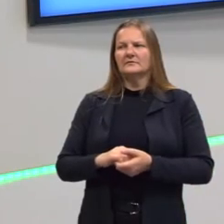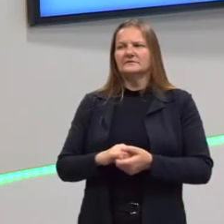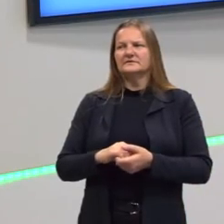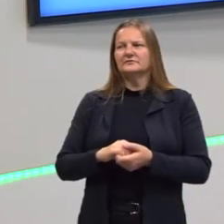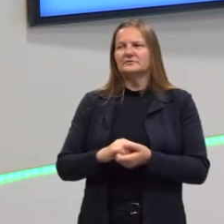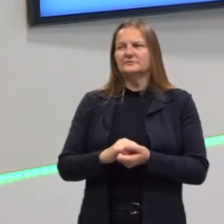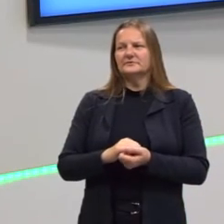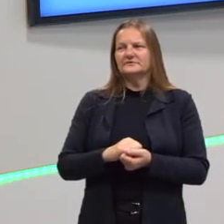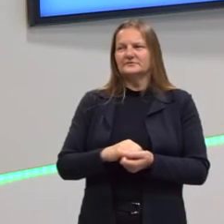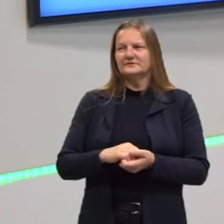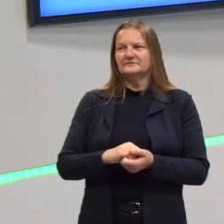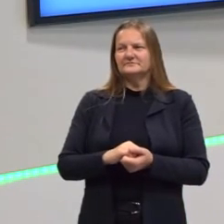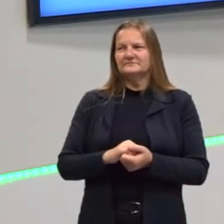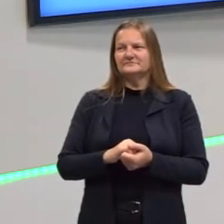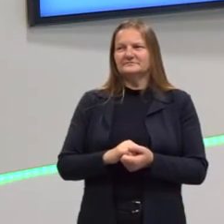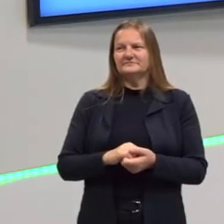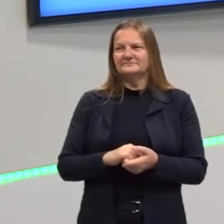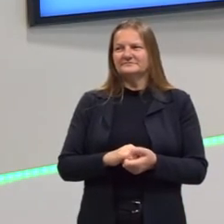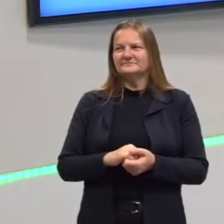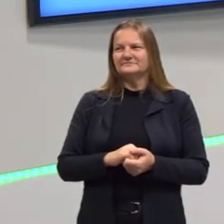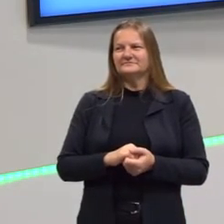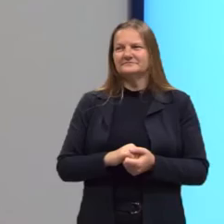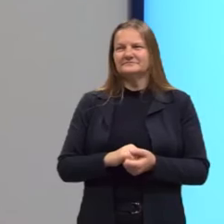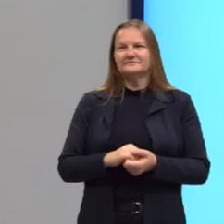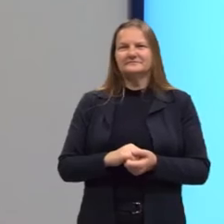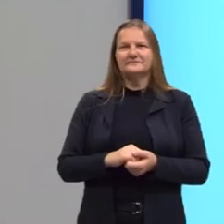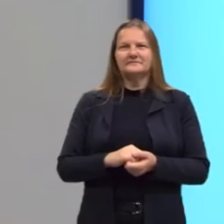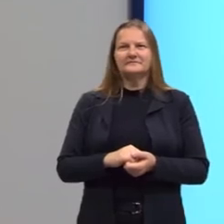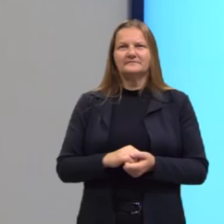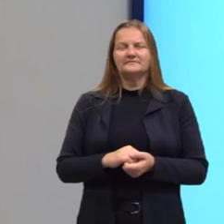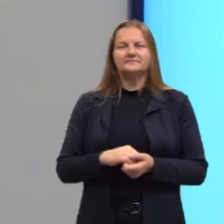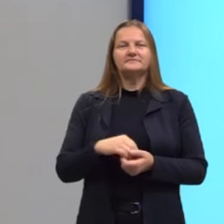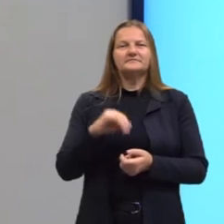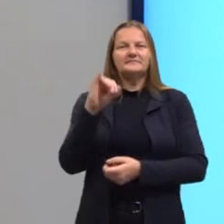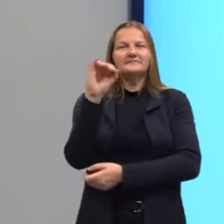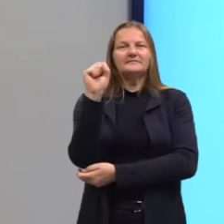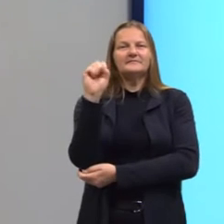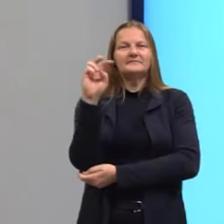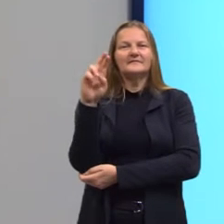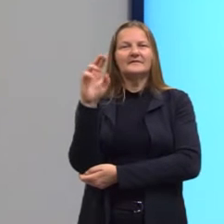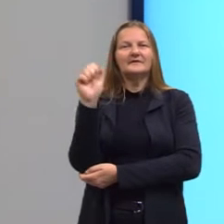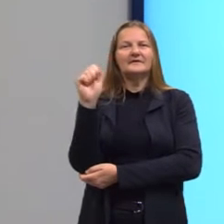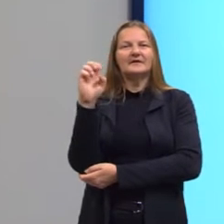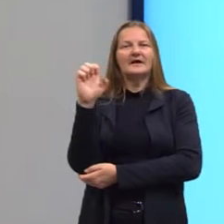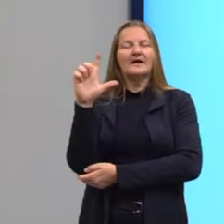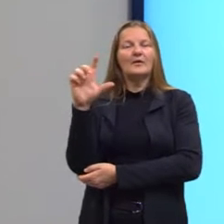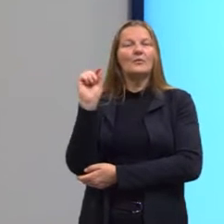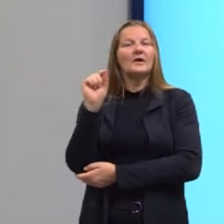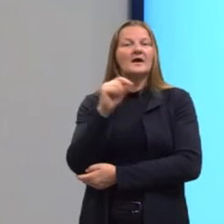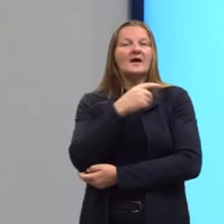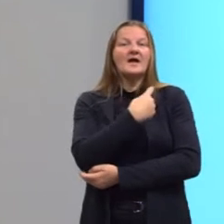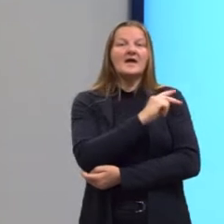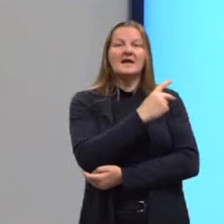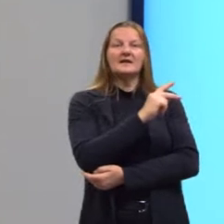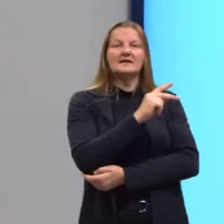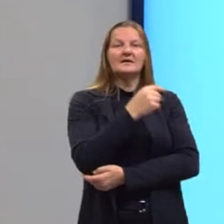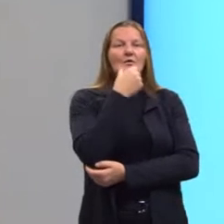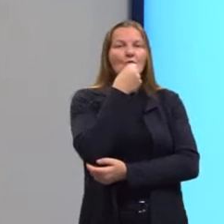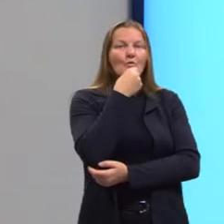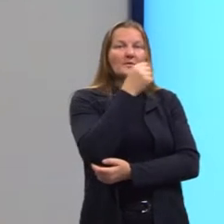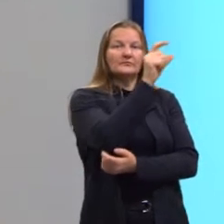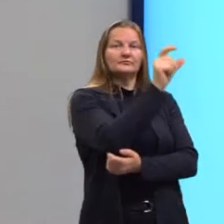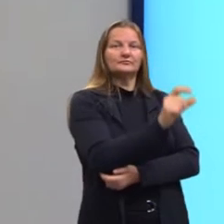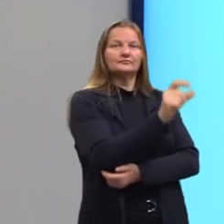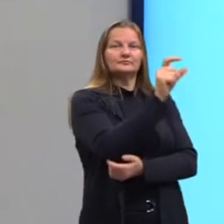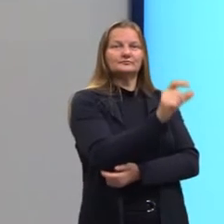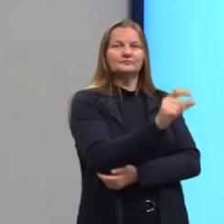das aulas né lá dos pronomes vocês vão lembrar aqui em Israel ele tem a ver com uma terceira pessoa é né